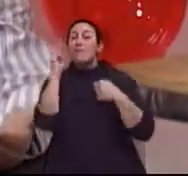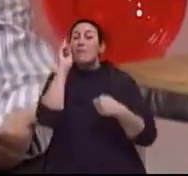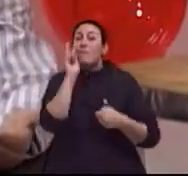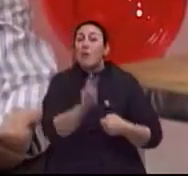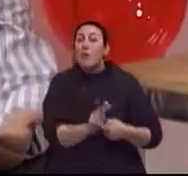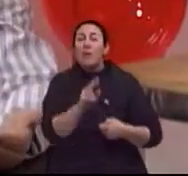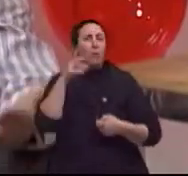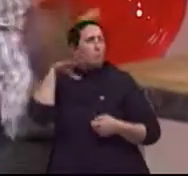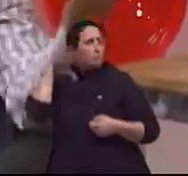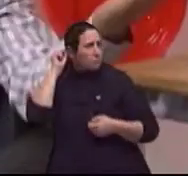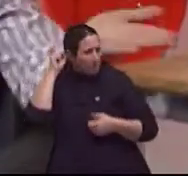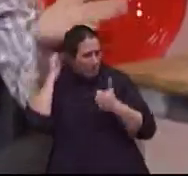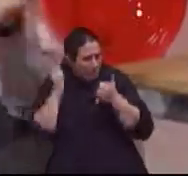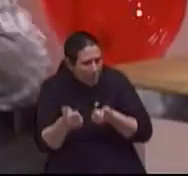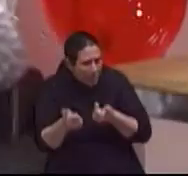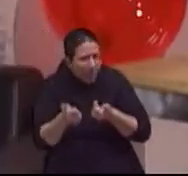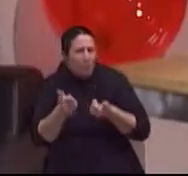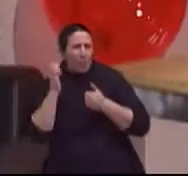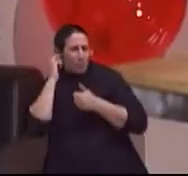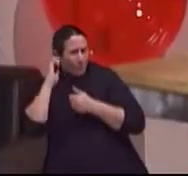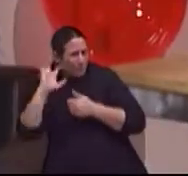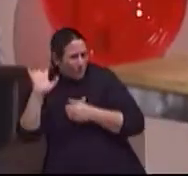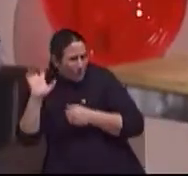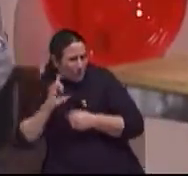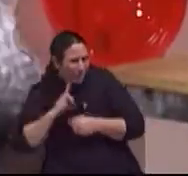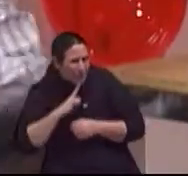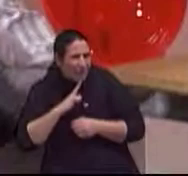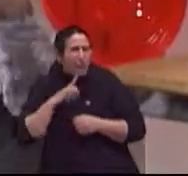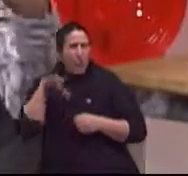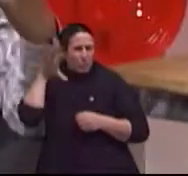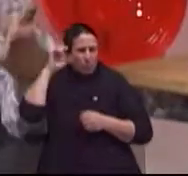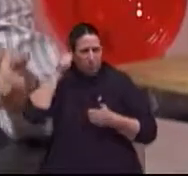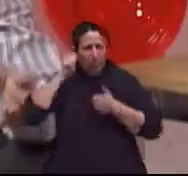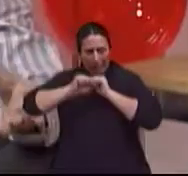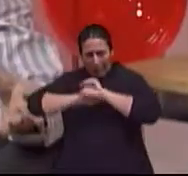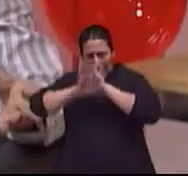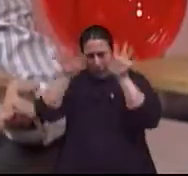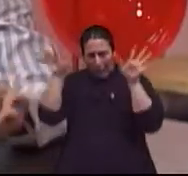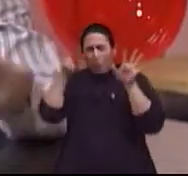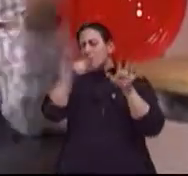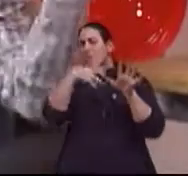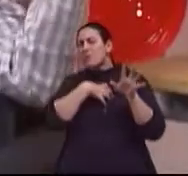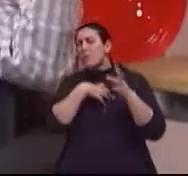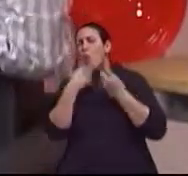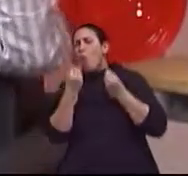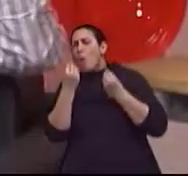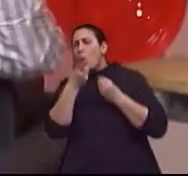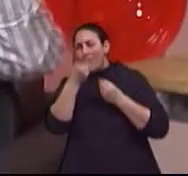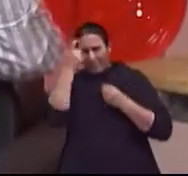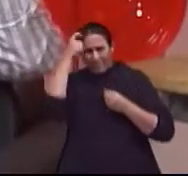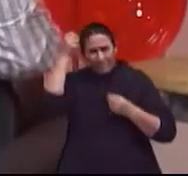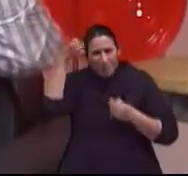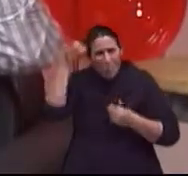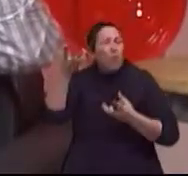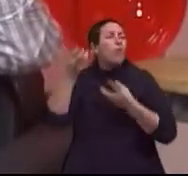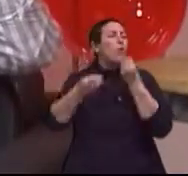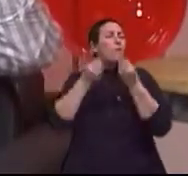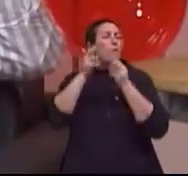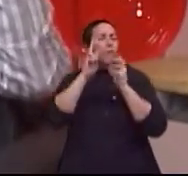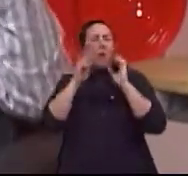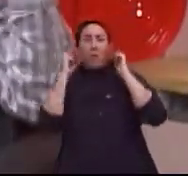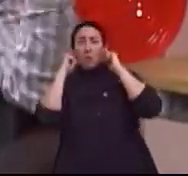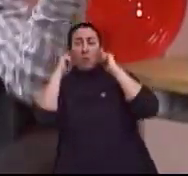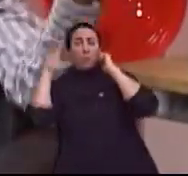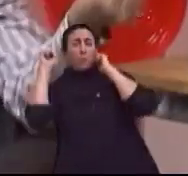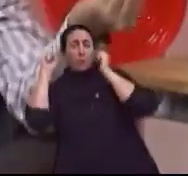funções auditivas, que é o processamento da informação, como é que ele está escutando no ruído, como é que ele está escutando com as duas